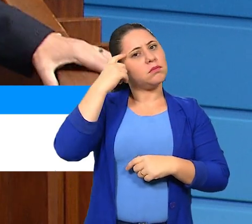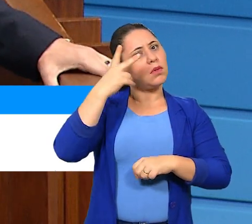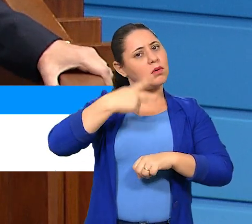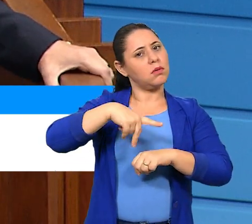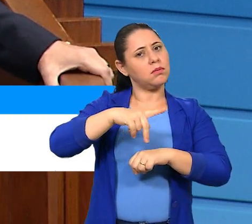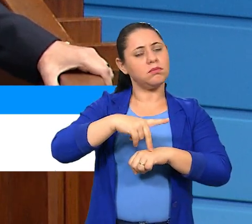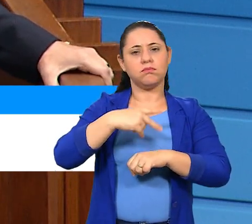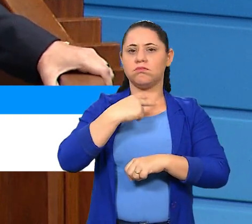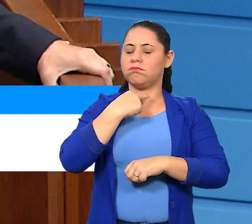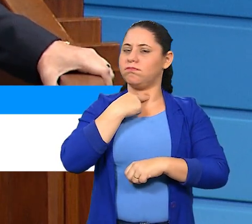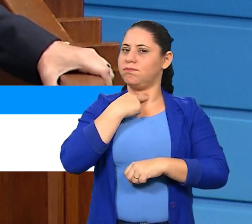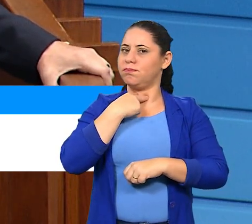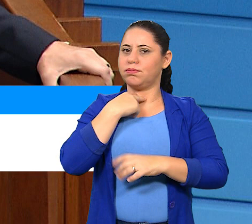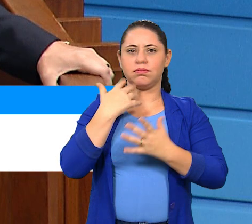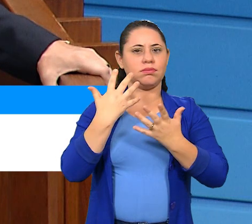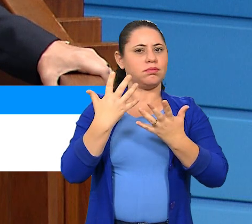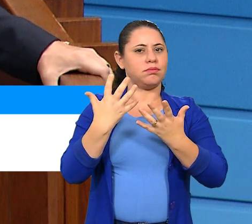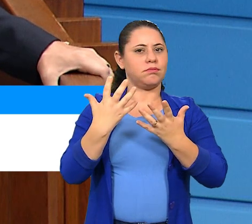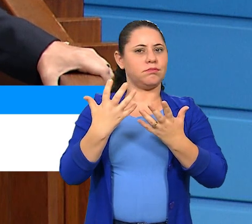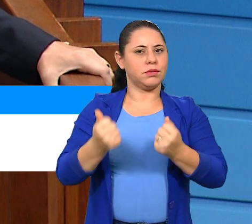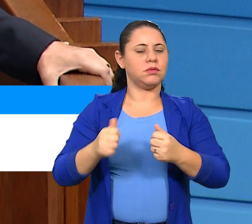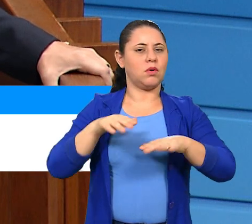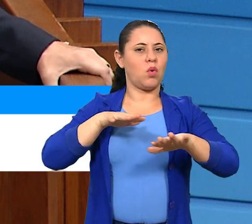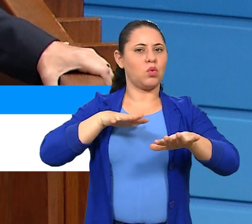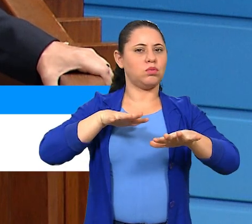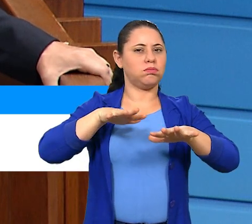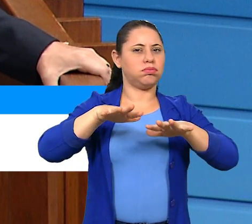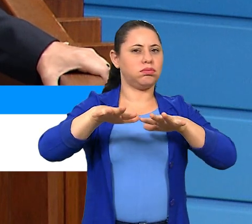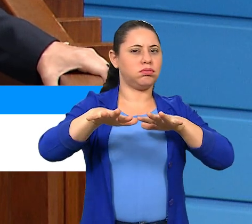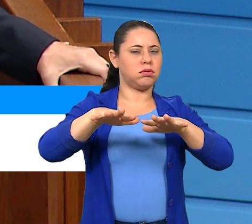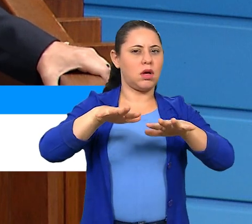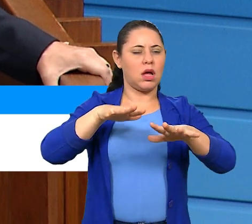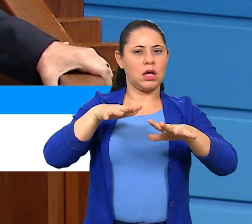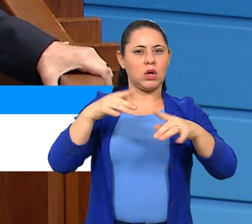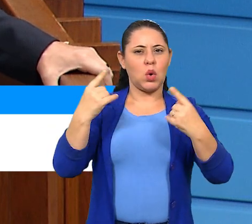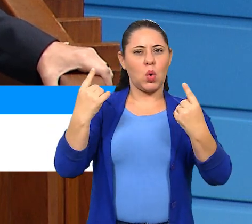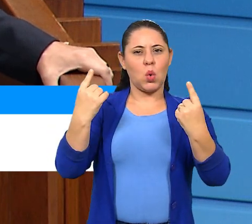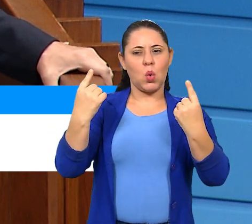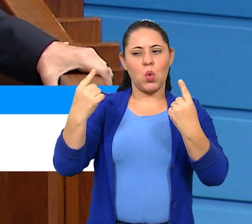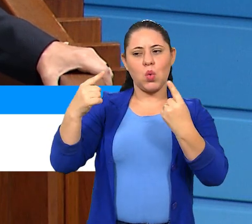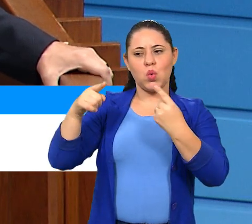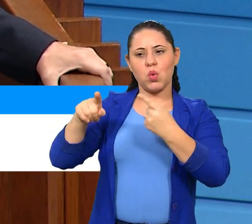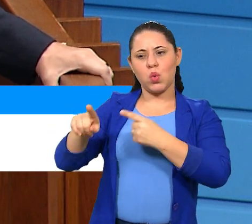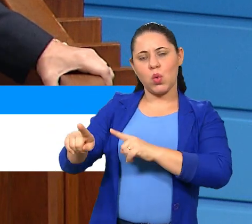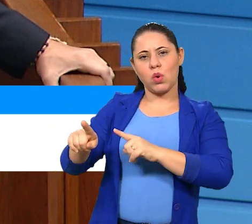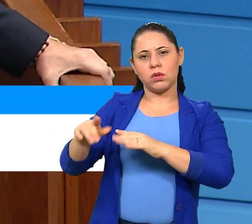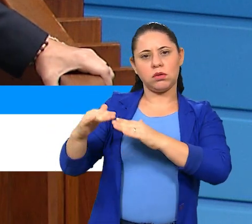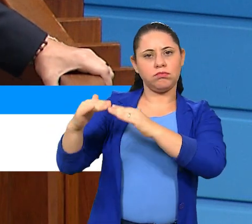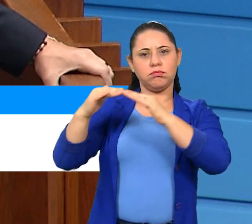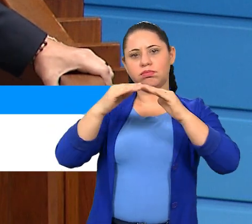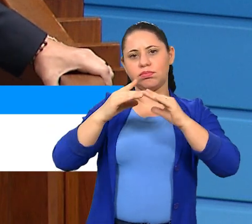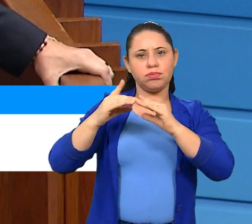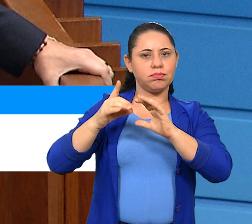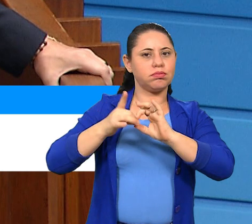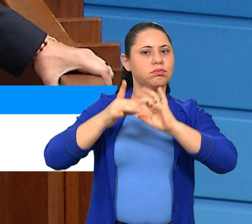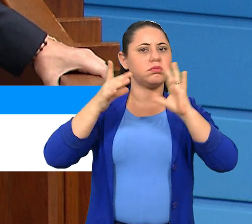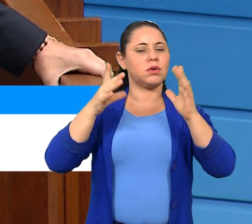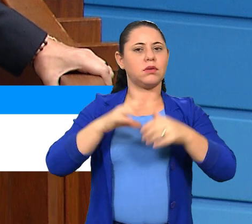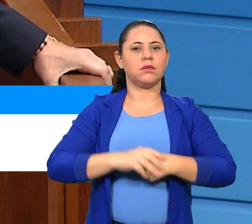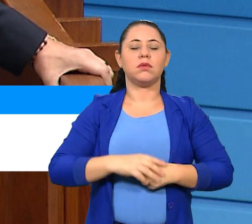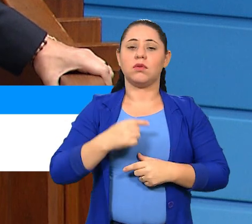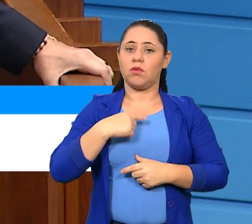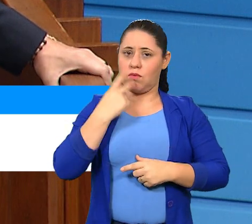que nosso país não pode tolerar manifestações antidemocráticas